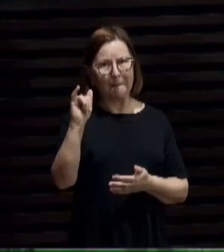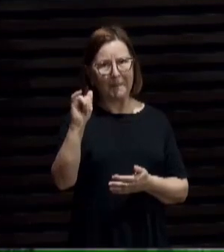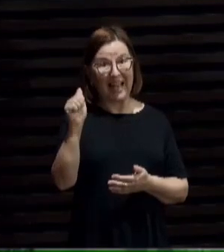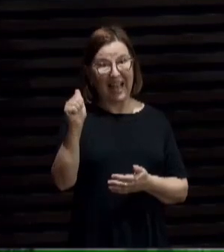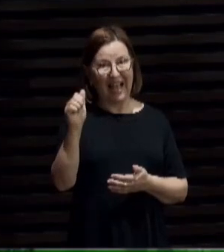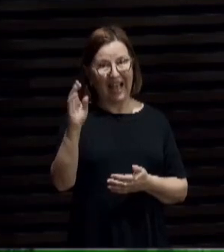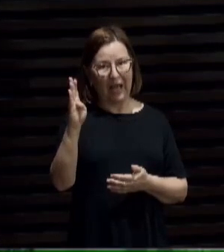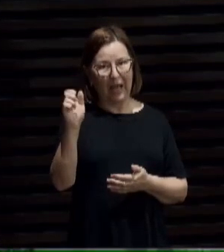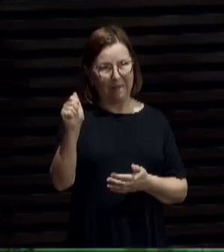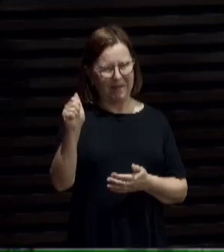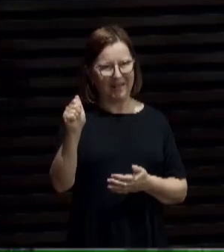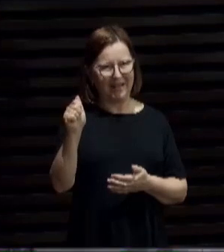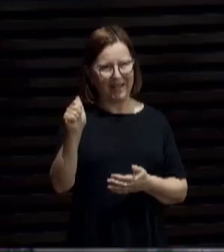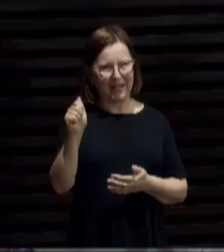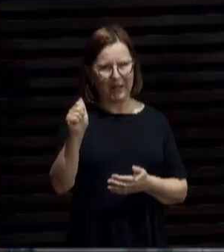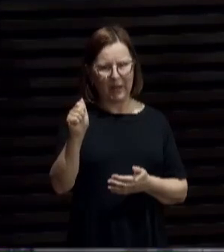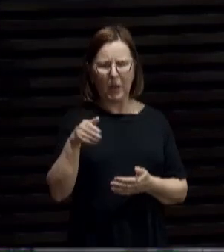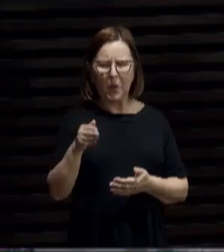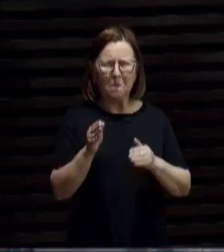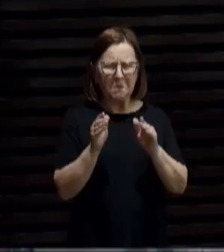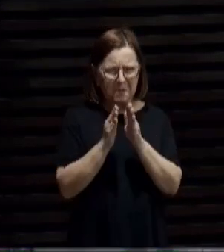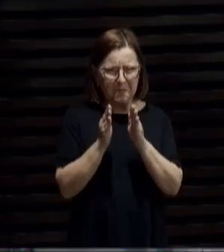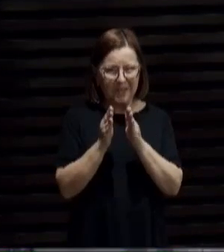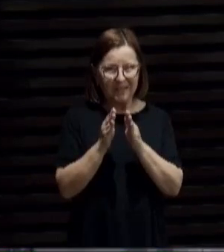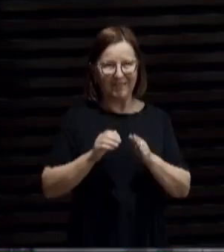peixe pequenininho, é um peixinho pequeno.